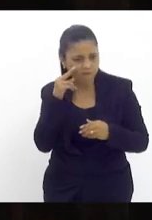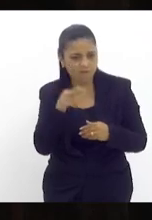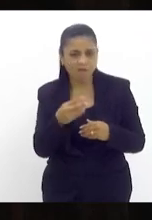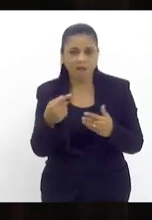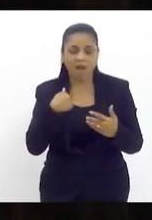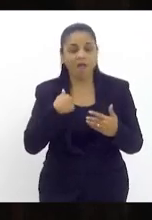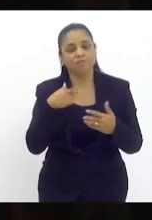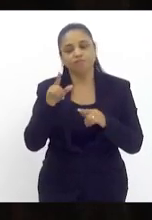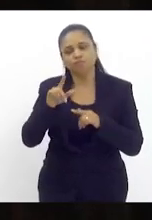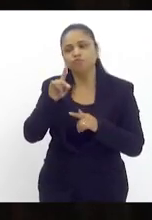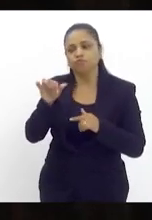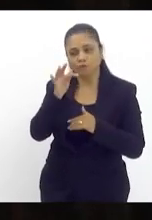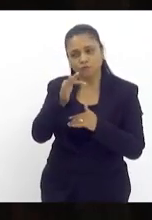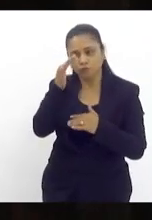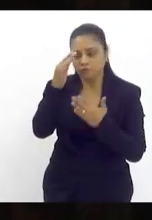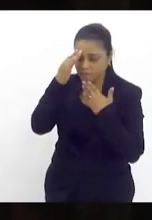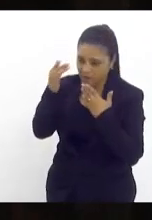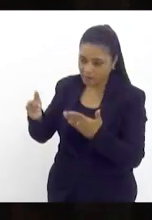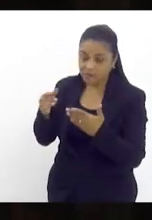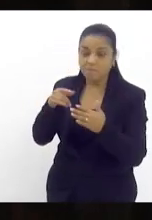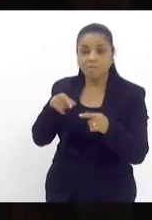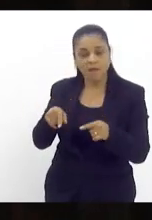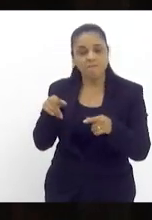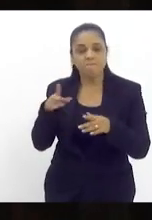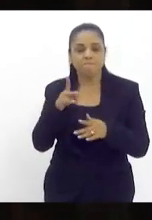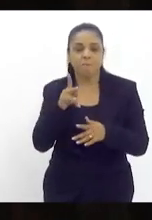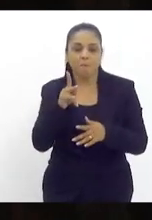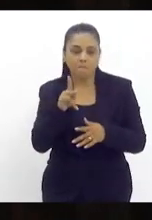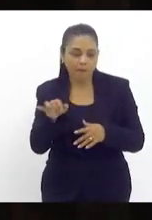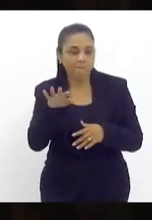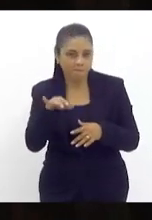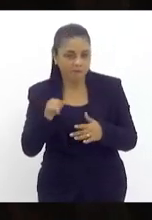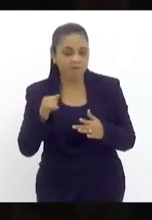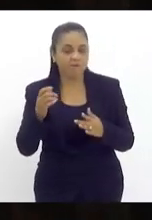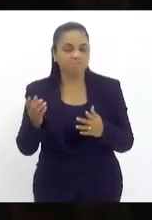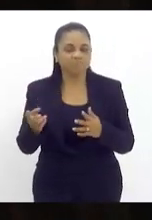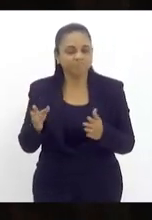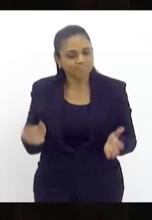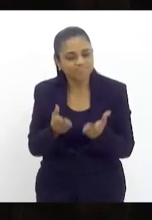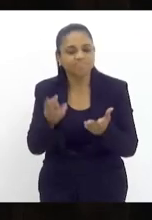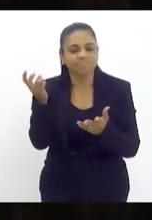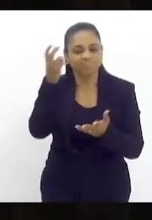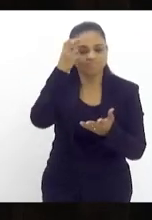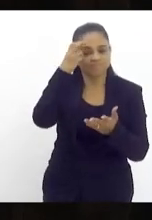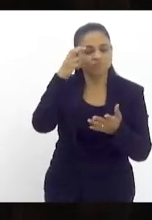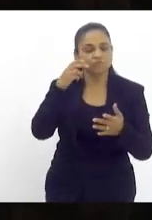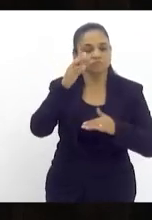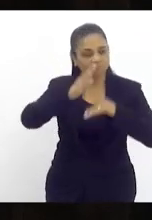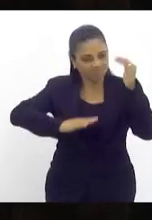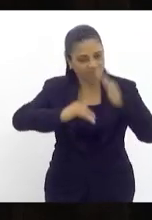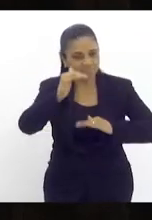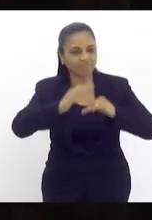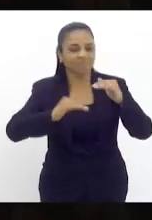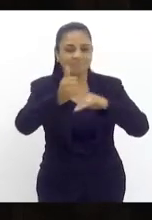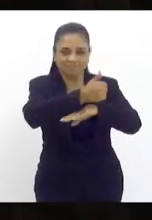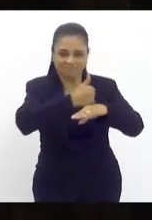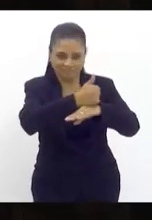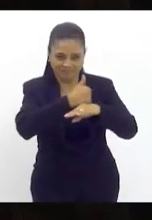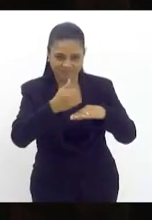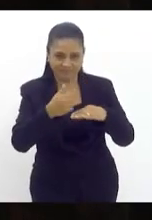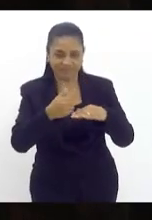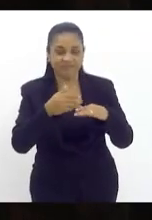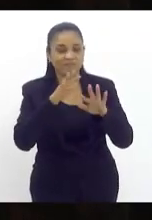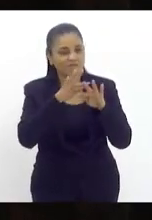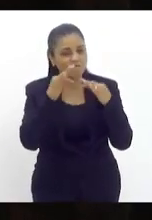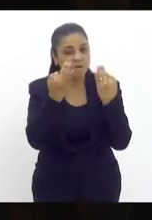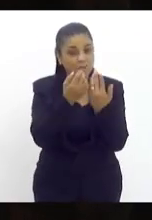Então, era essa a conversa. Mas investia na cultura, investia no projeto profissional. Então, nós fizemos isso, né, no governo,